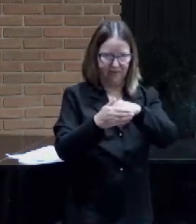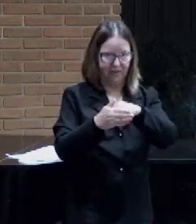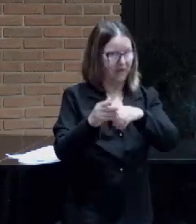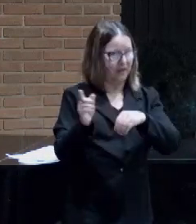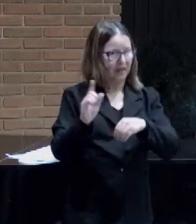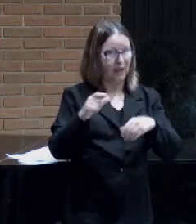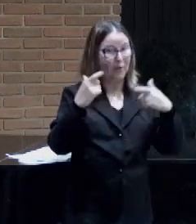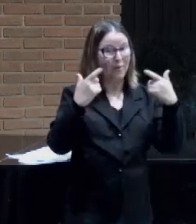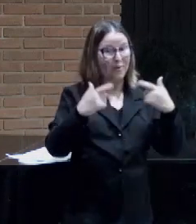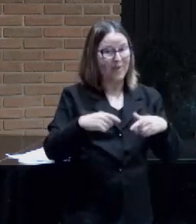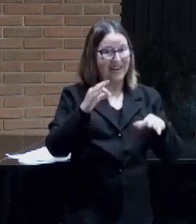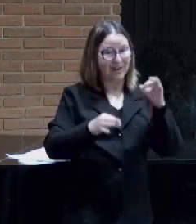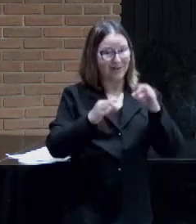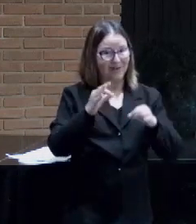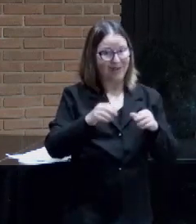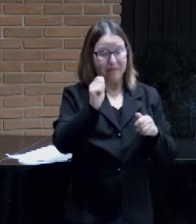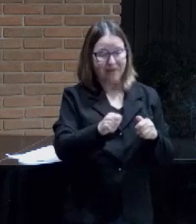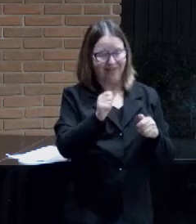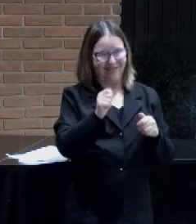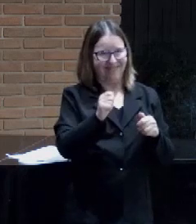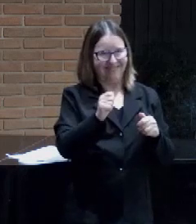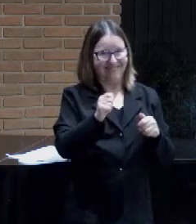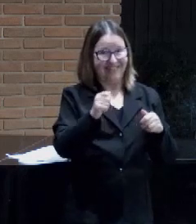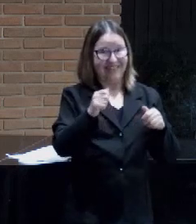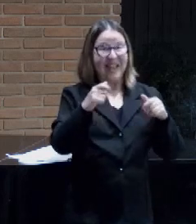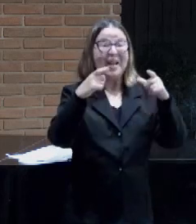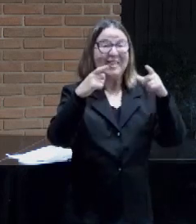julgamento, é um lugar de salvação.